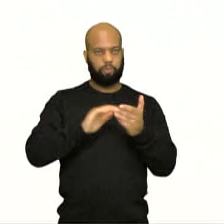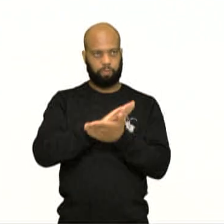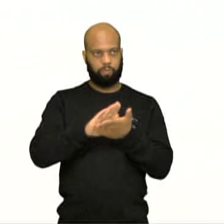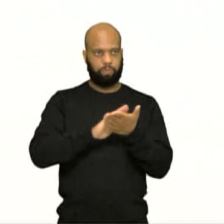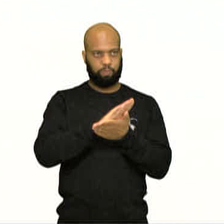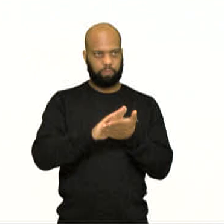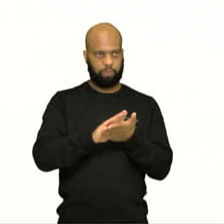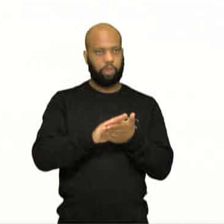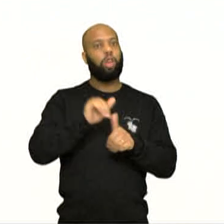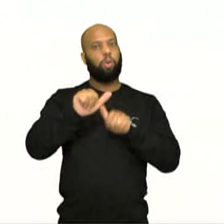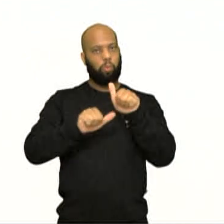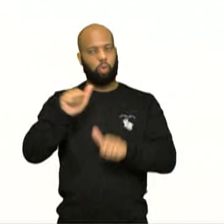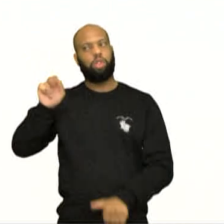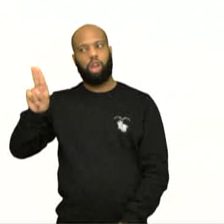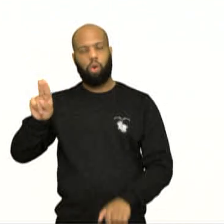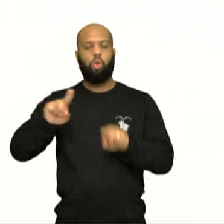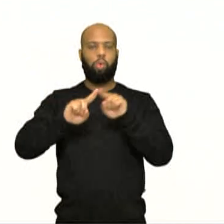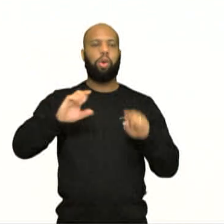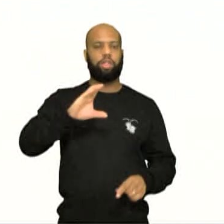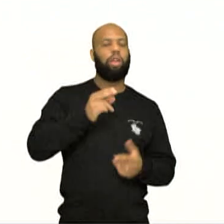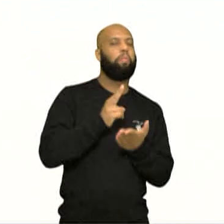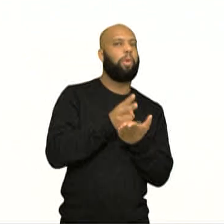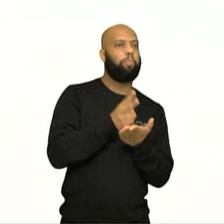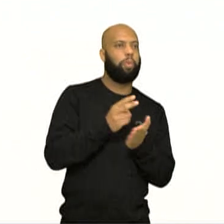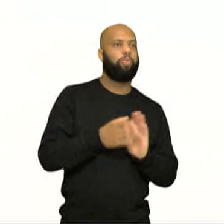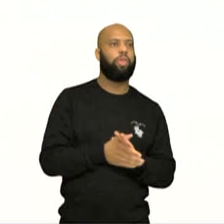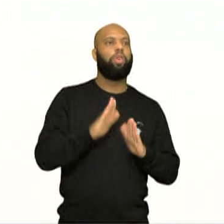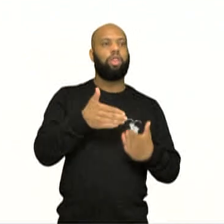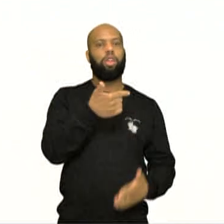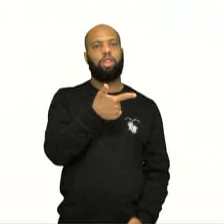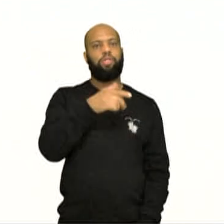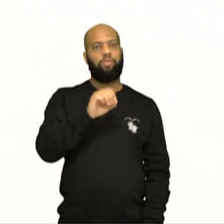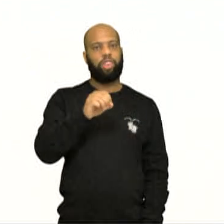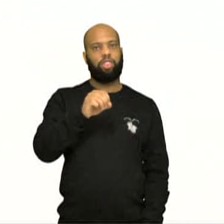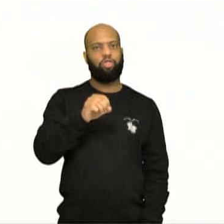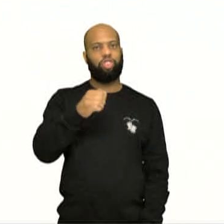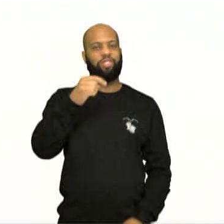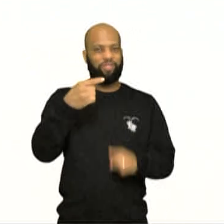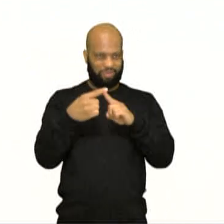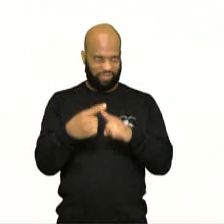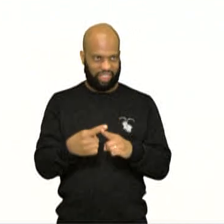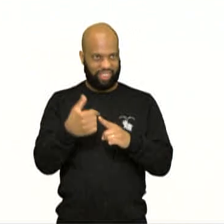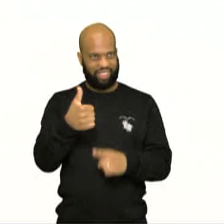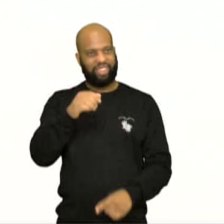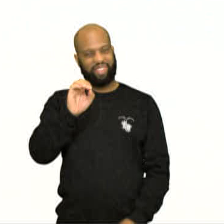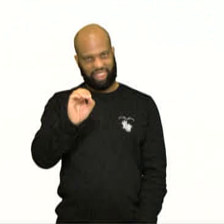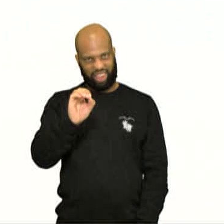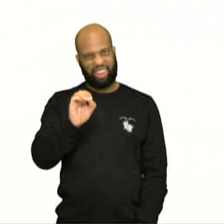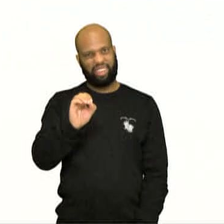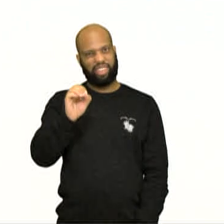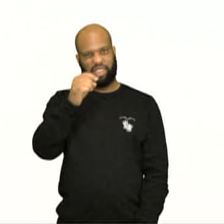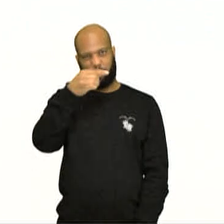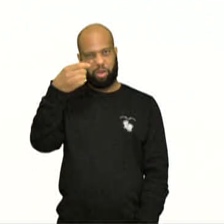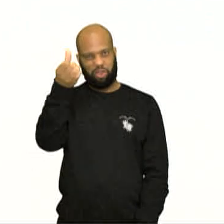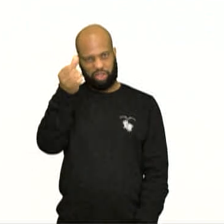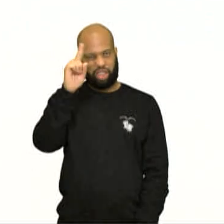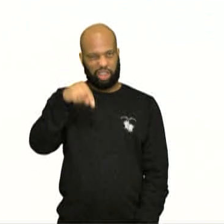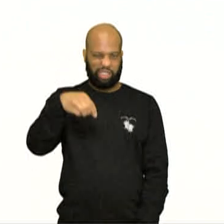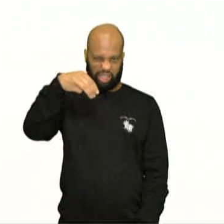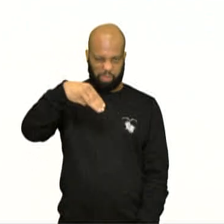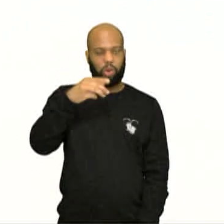Então muda a tensão, mas não muda a capacitância. Então vai ficar 20 microfarad, é a capacitância, 20